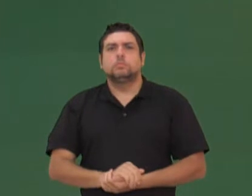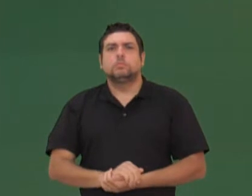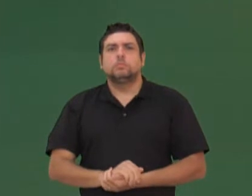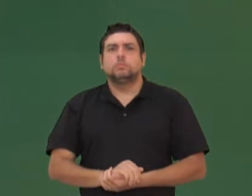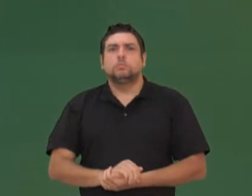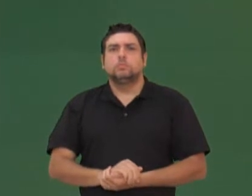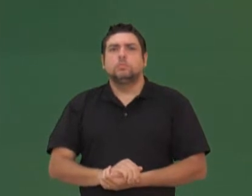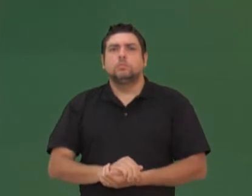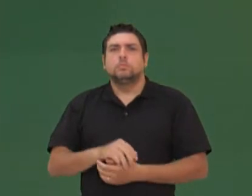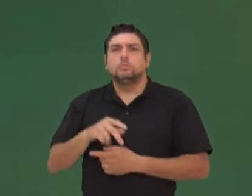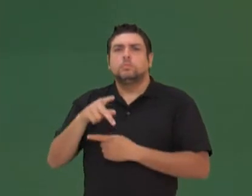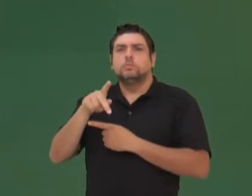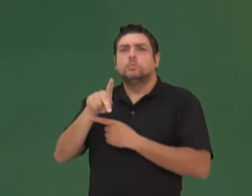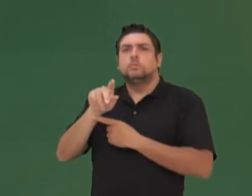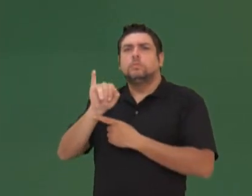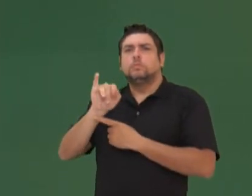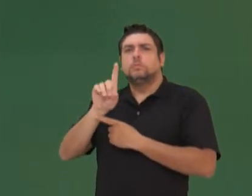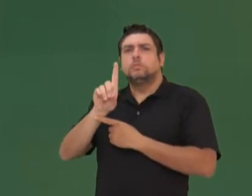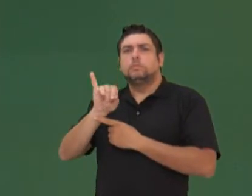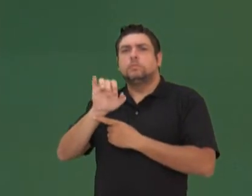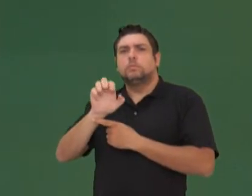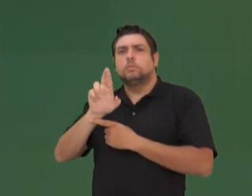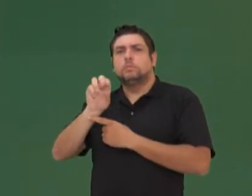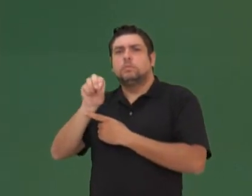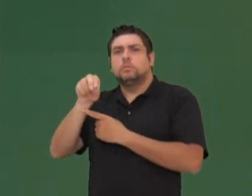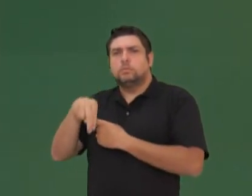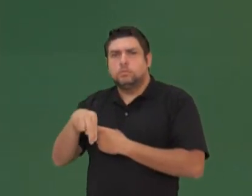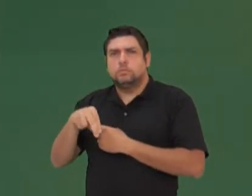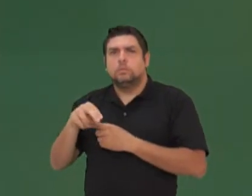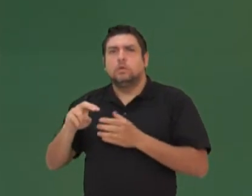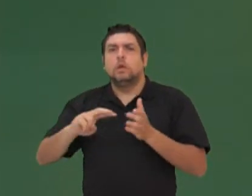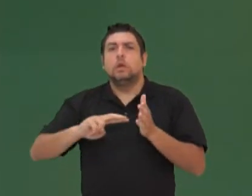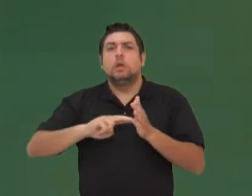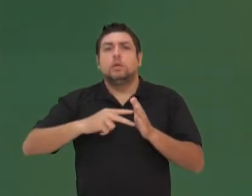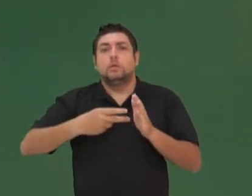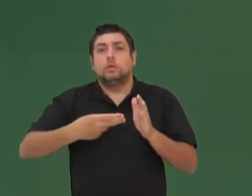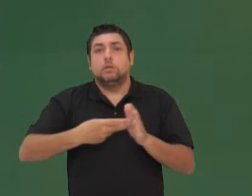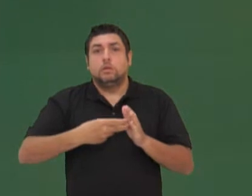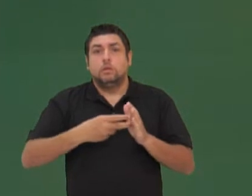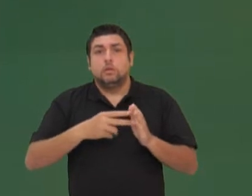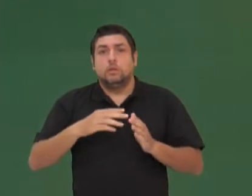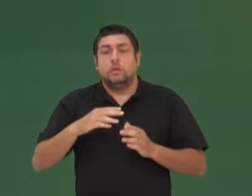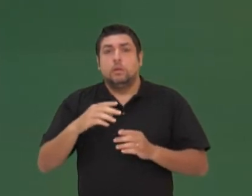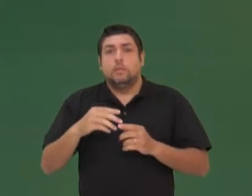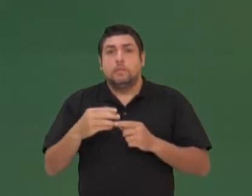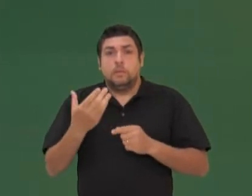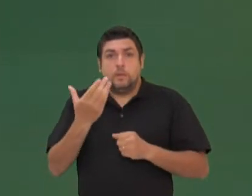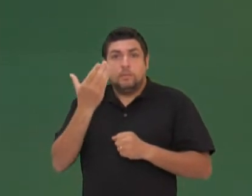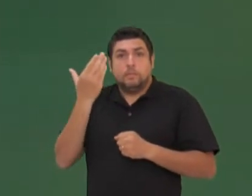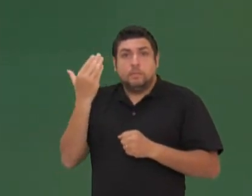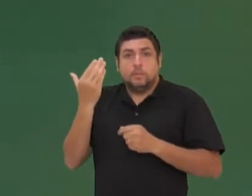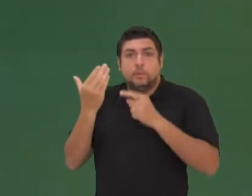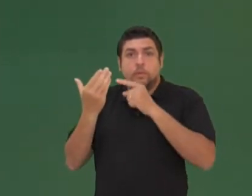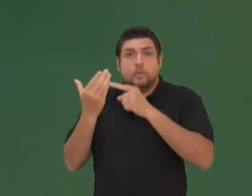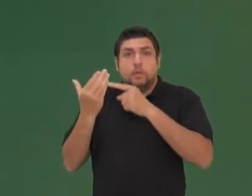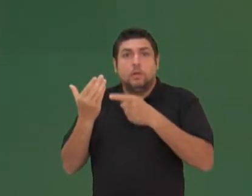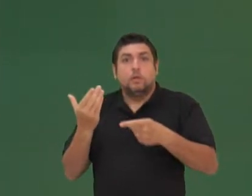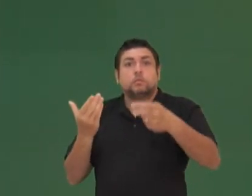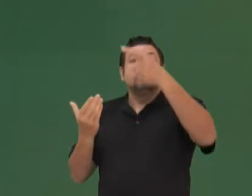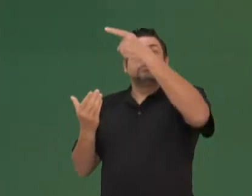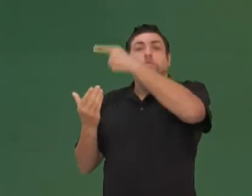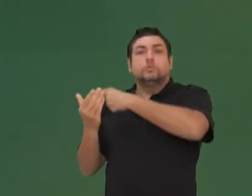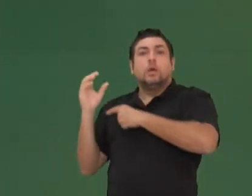verbo pedir, em passado, ação posterior a la principal em el passado, le pidieron al